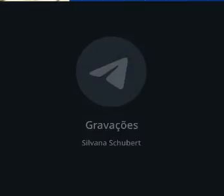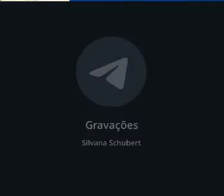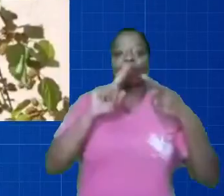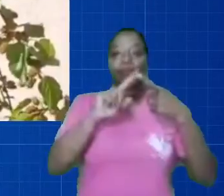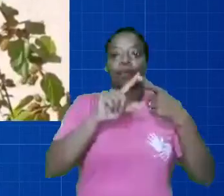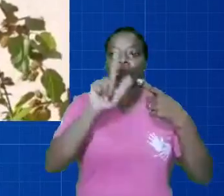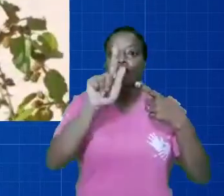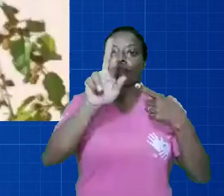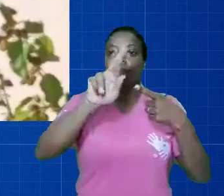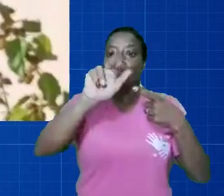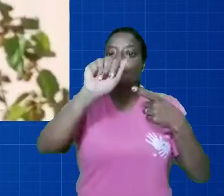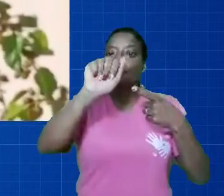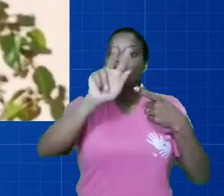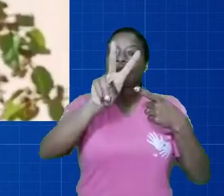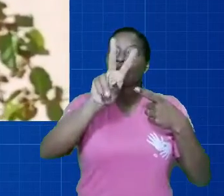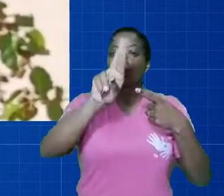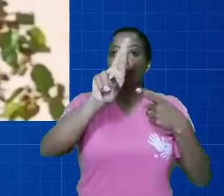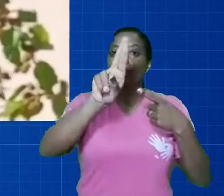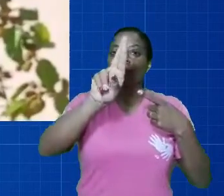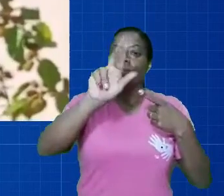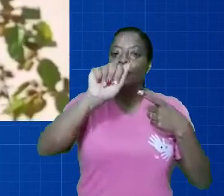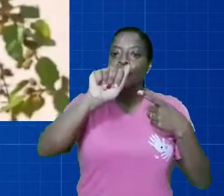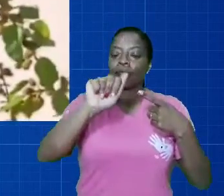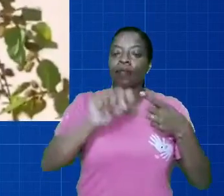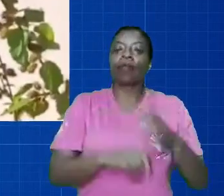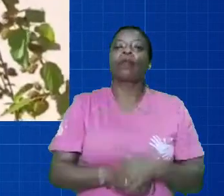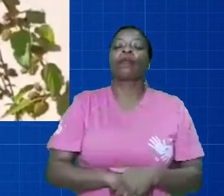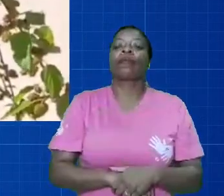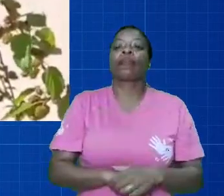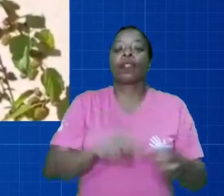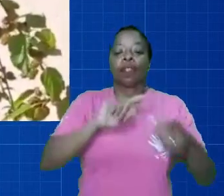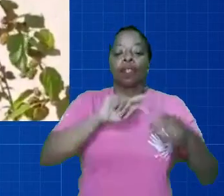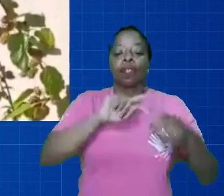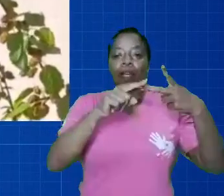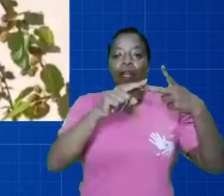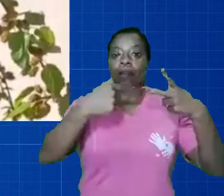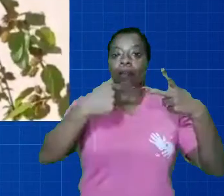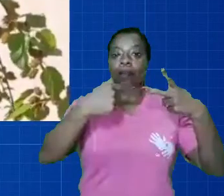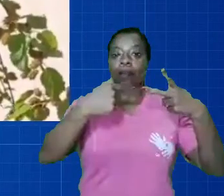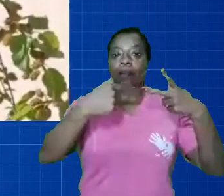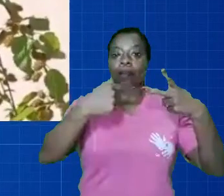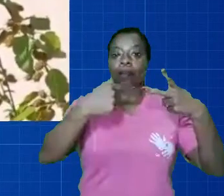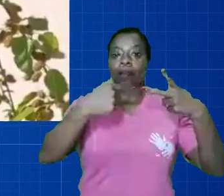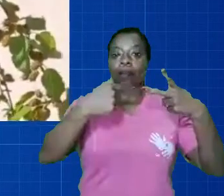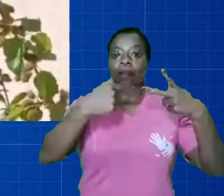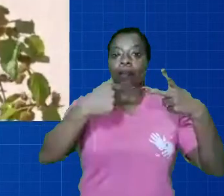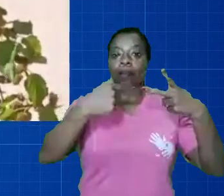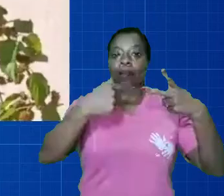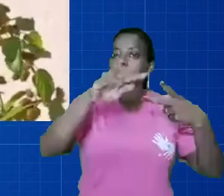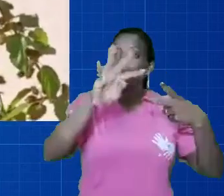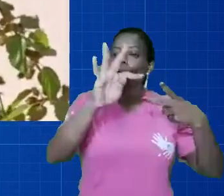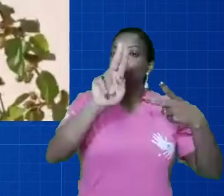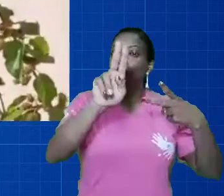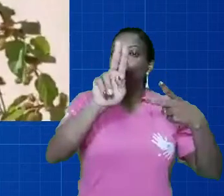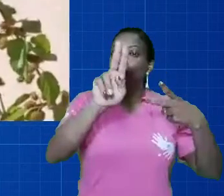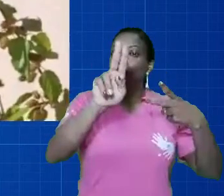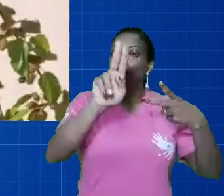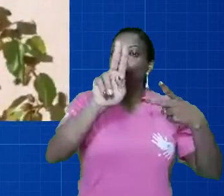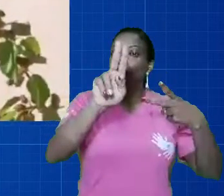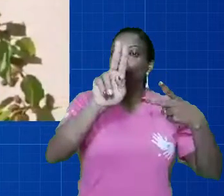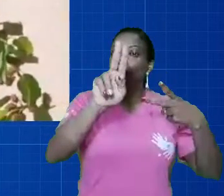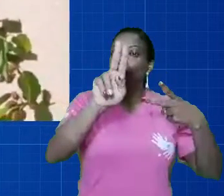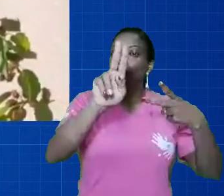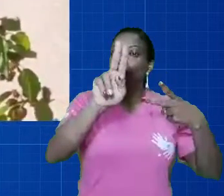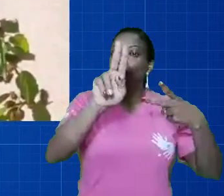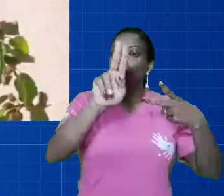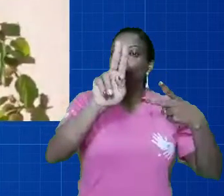de pintura. E assim, eu me lembro que naquela época, uma das formações, e olha que assim, eu era bem novinha, Eu lembro que a